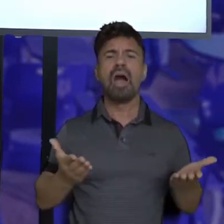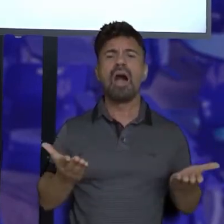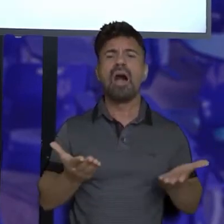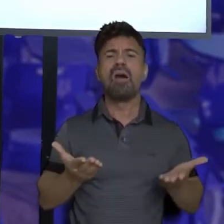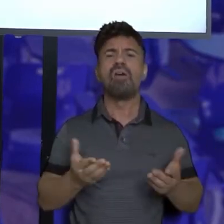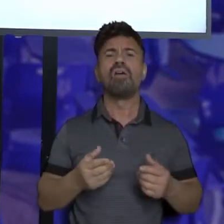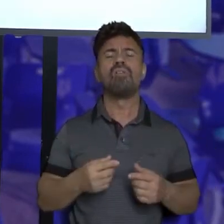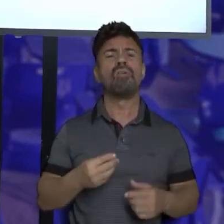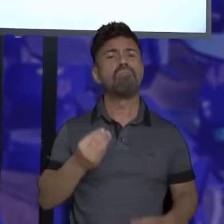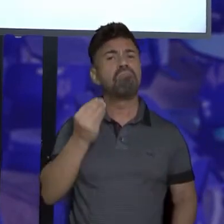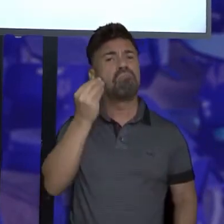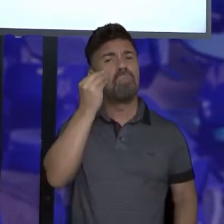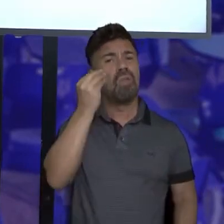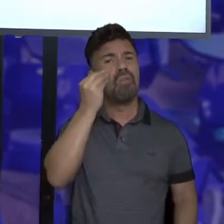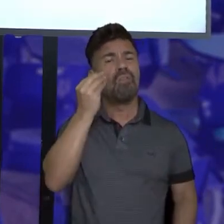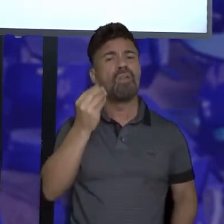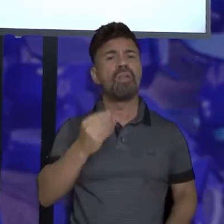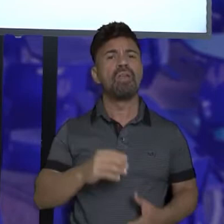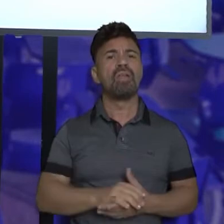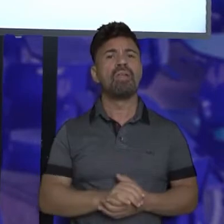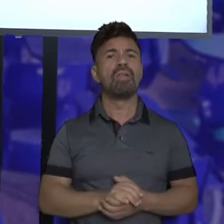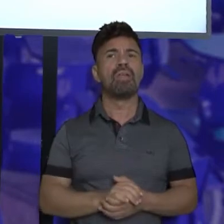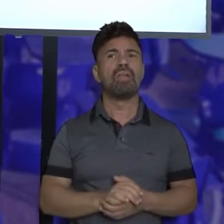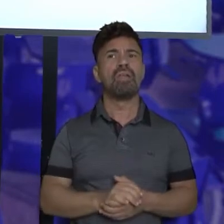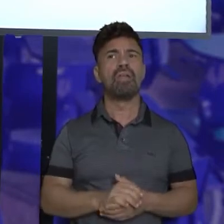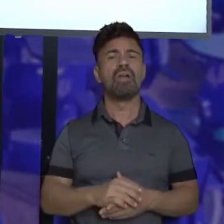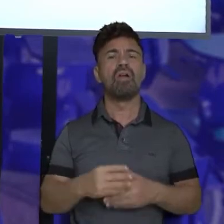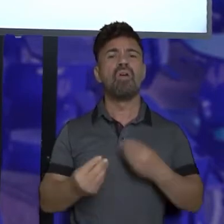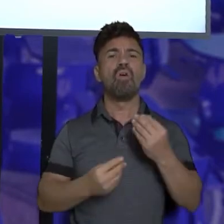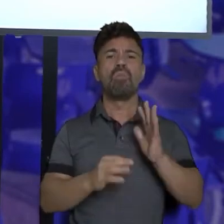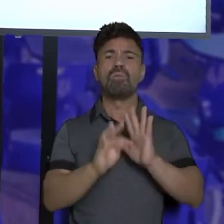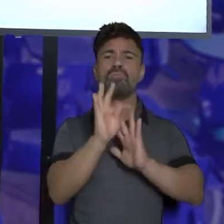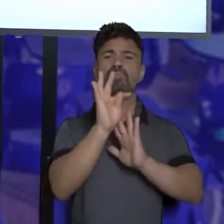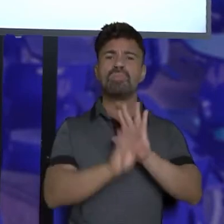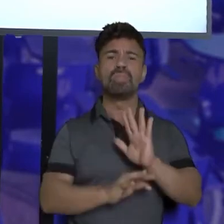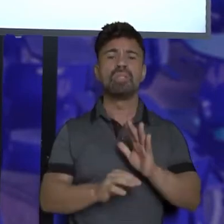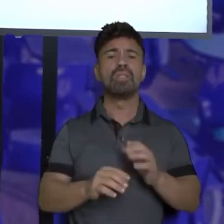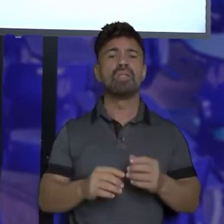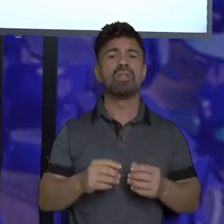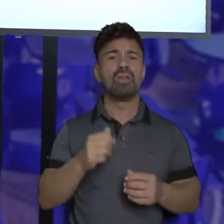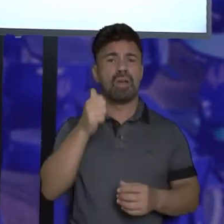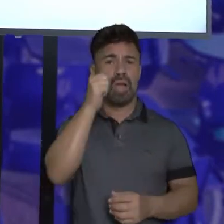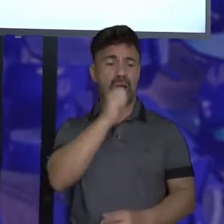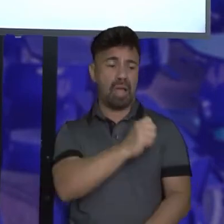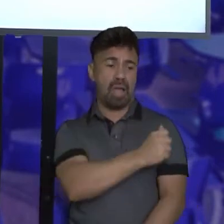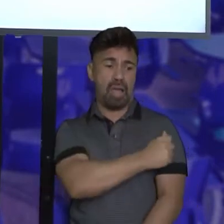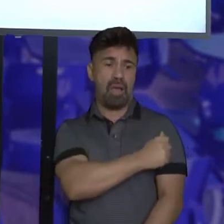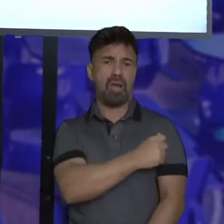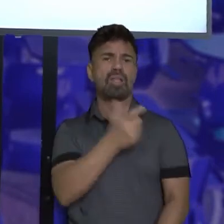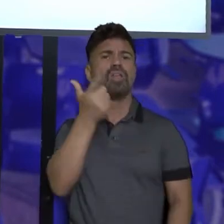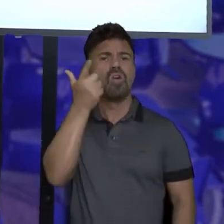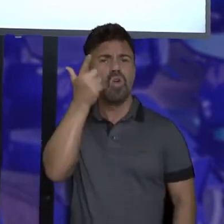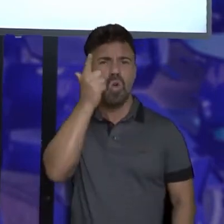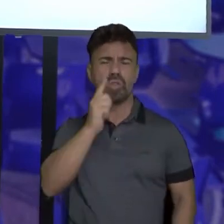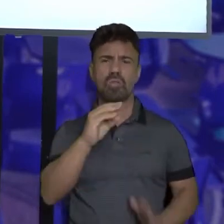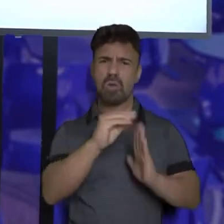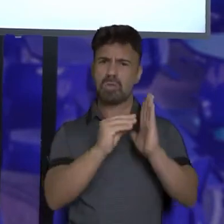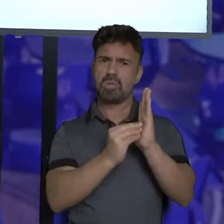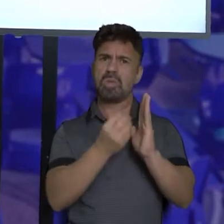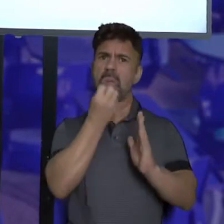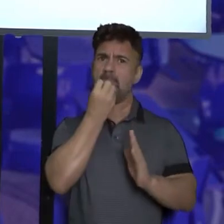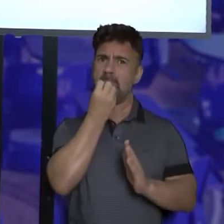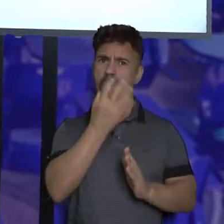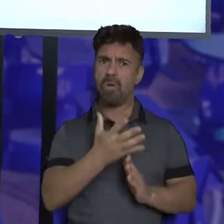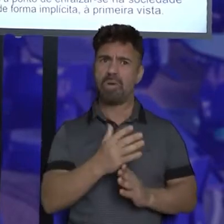agora rever, de fato, uma produção textual de uma aluna que conseguiu uma excelente nota em sua